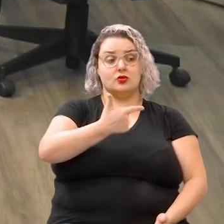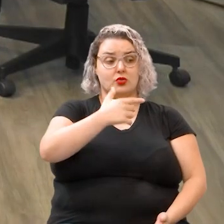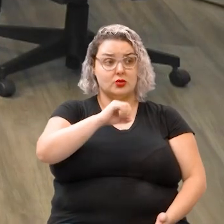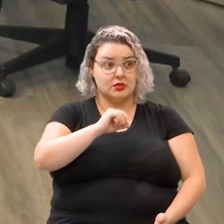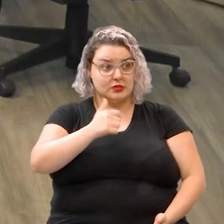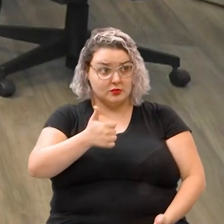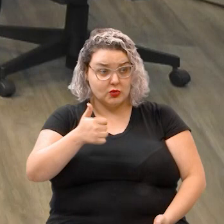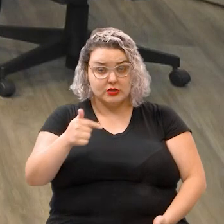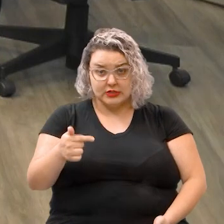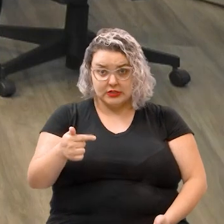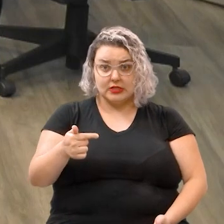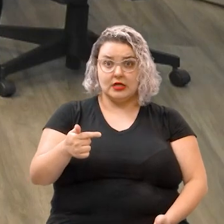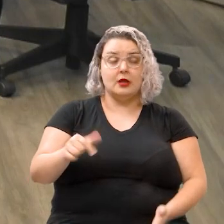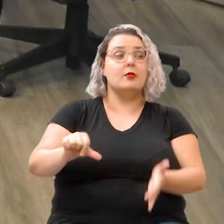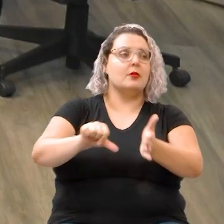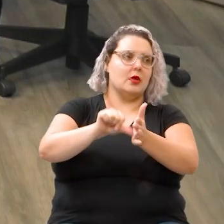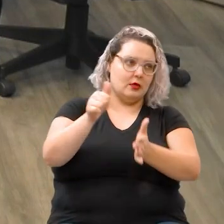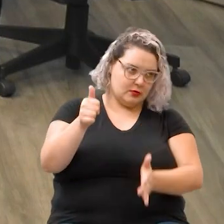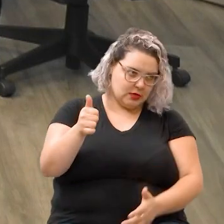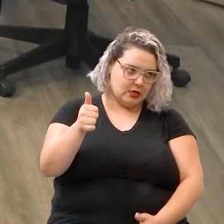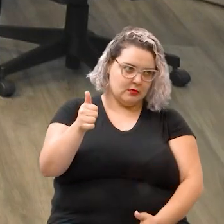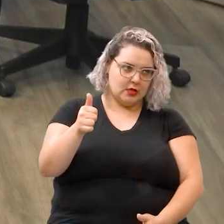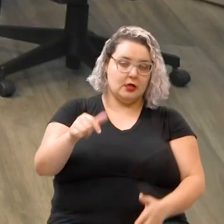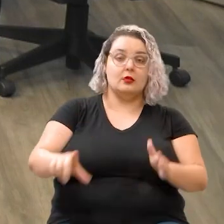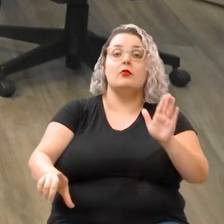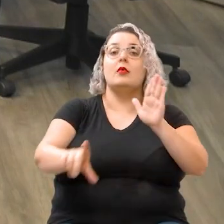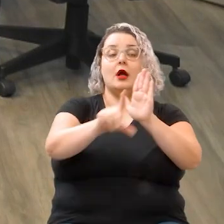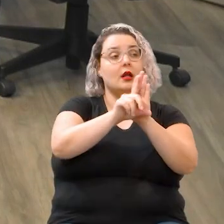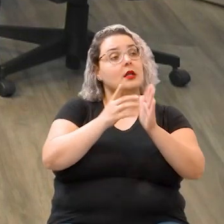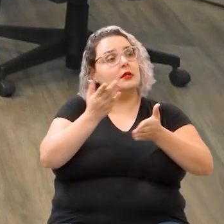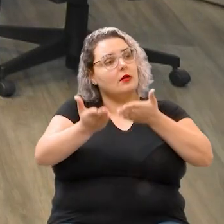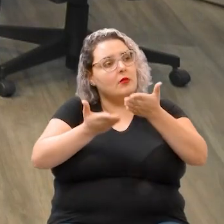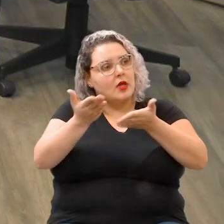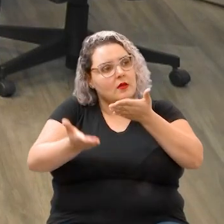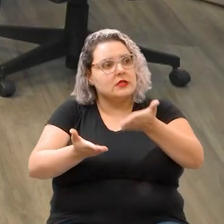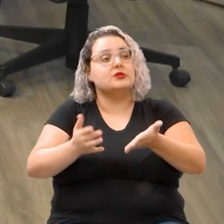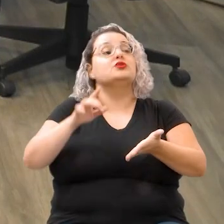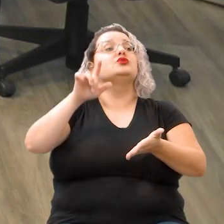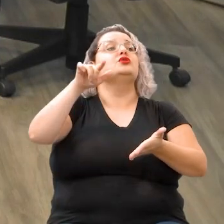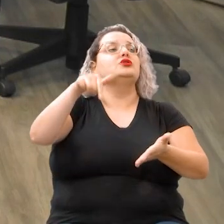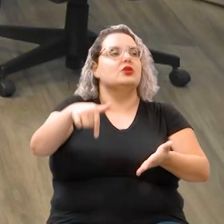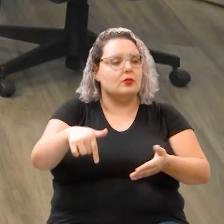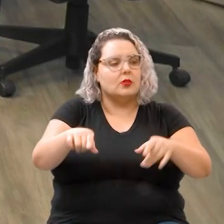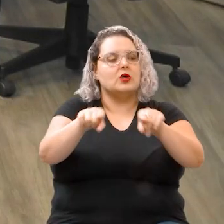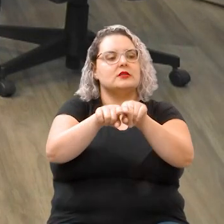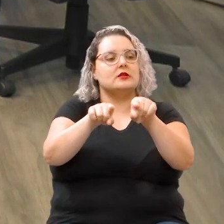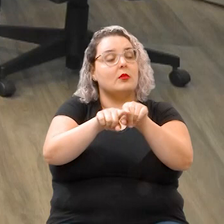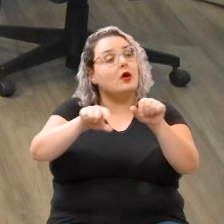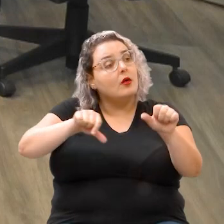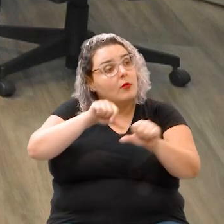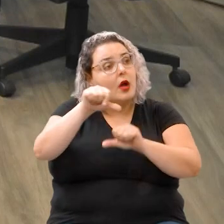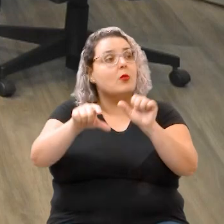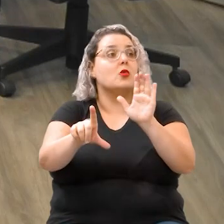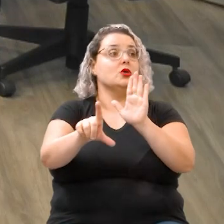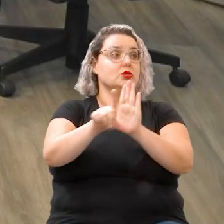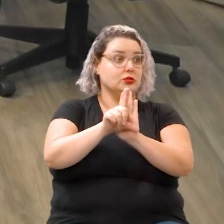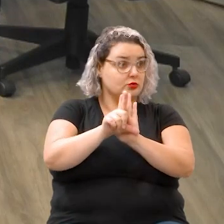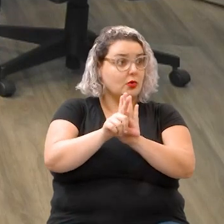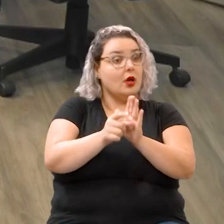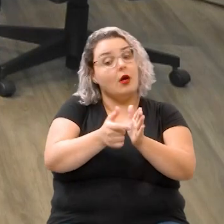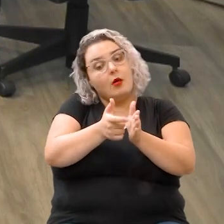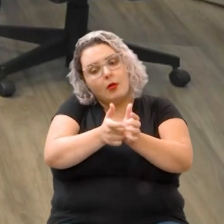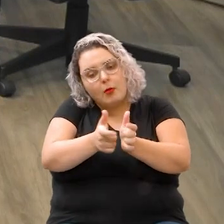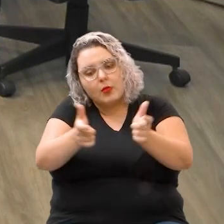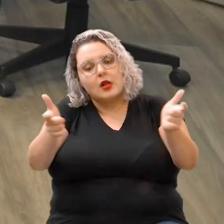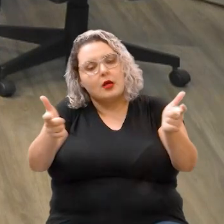2017 colocou, primeiramente, aquela lei que trata da prevenção e depois fez, inclusive, uma modificação na lei,